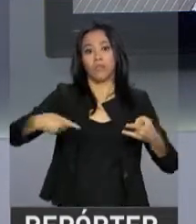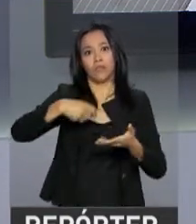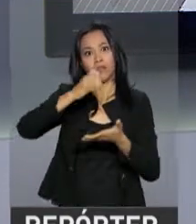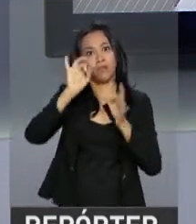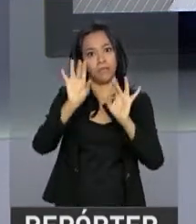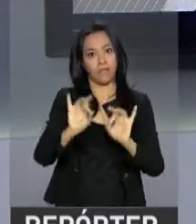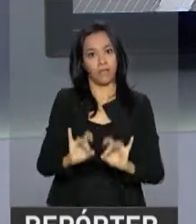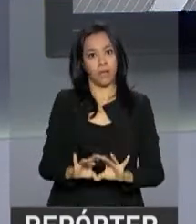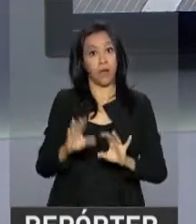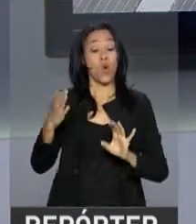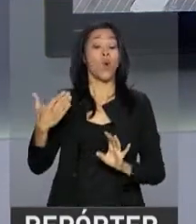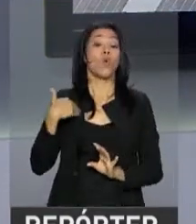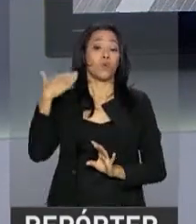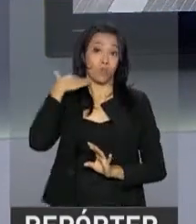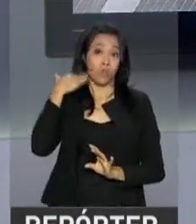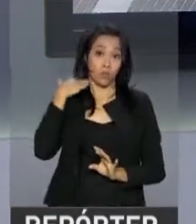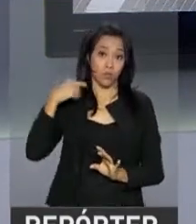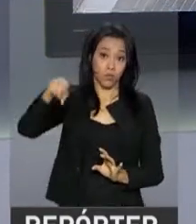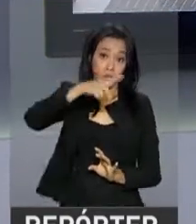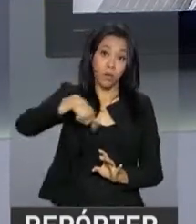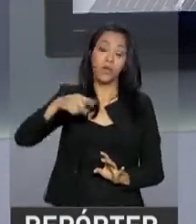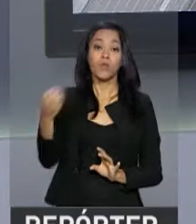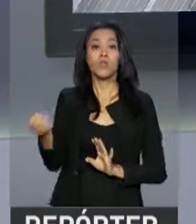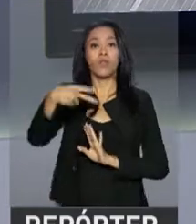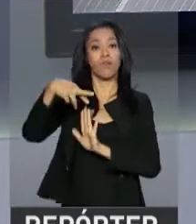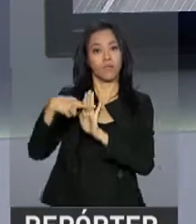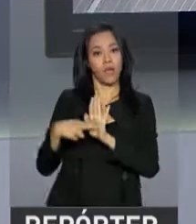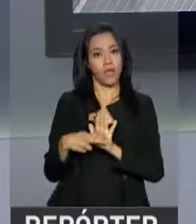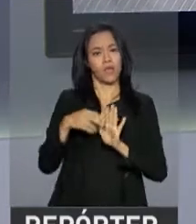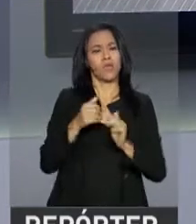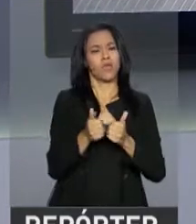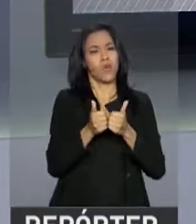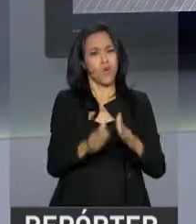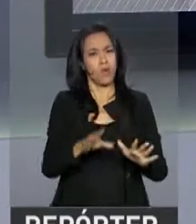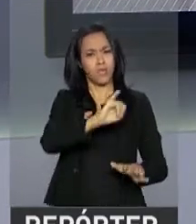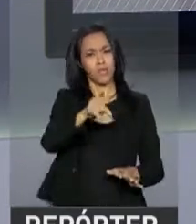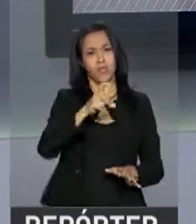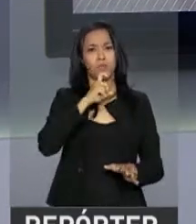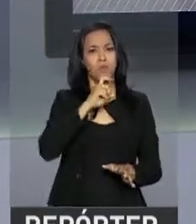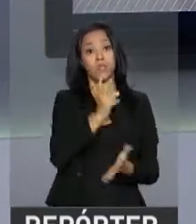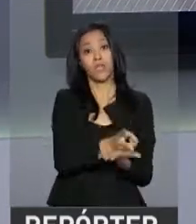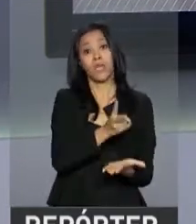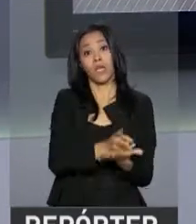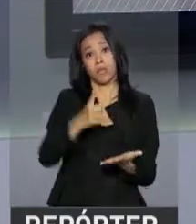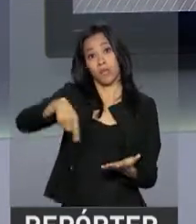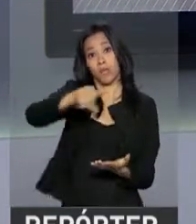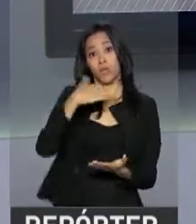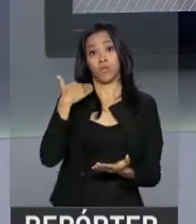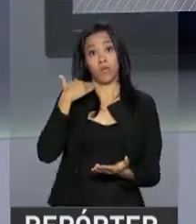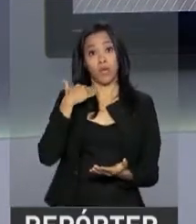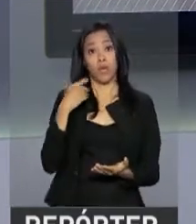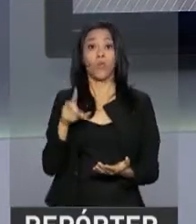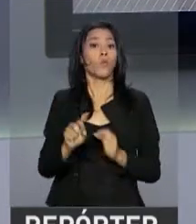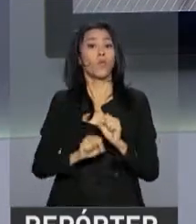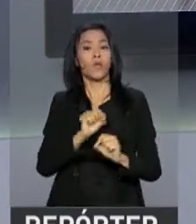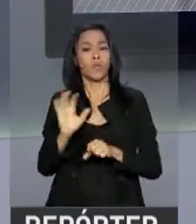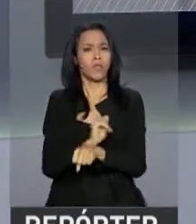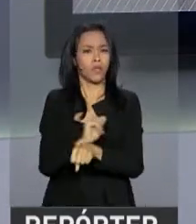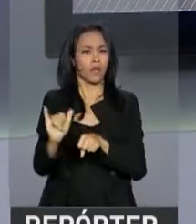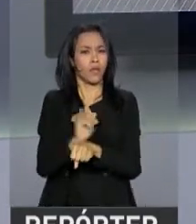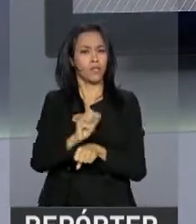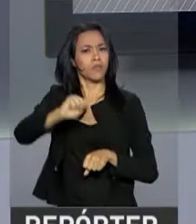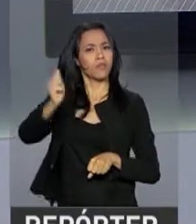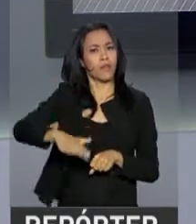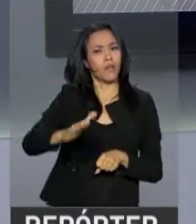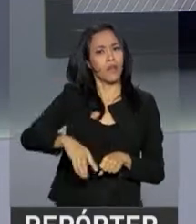aprovaram novas regras a partir de julho as instituições financeiras terão sempre disponíveis para o consumidor uma alternativa mais barata